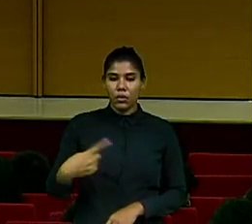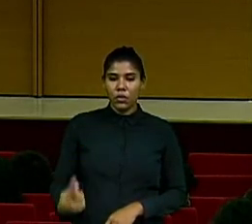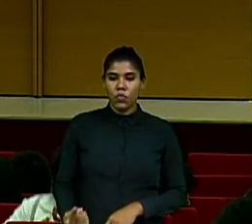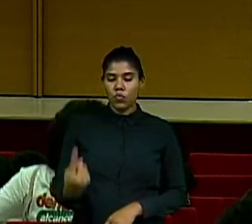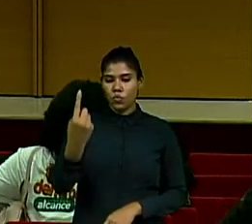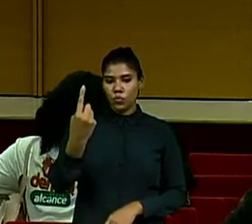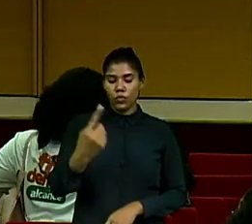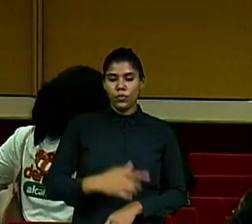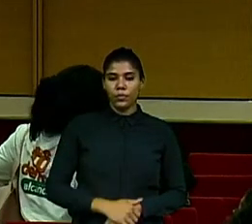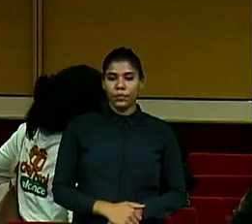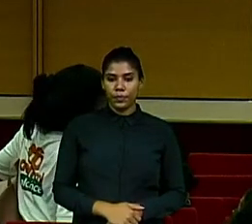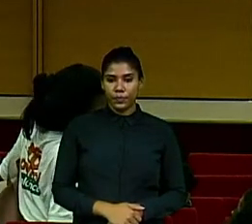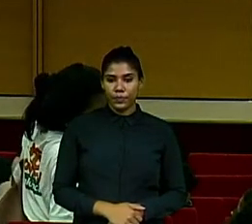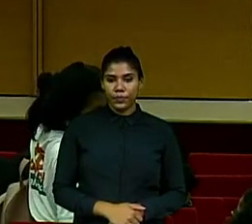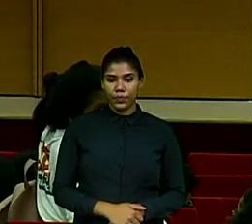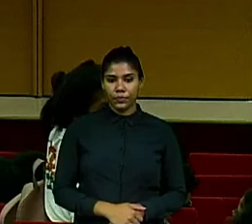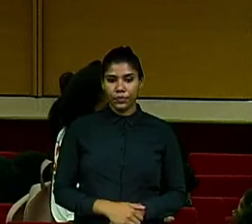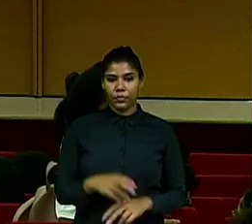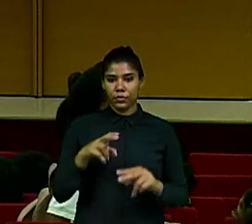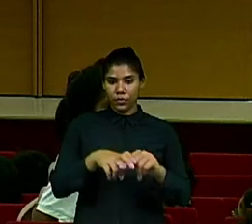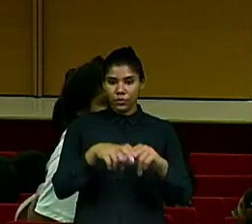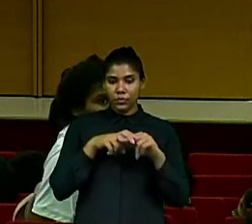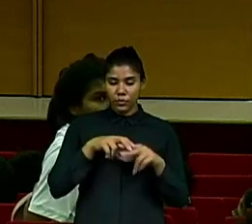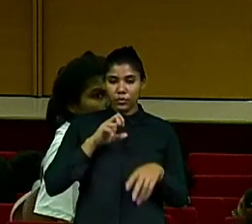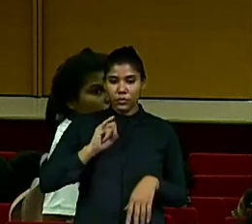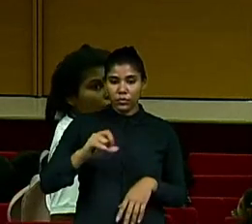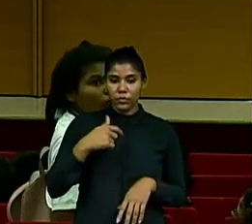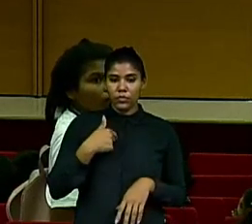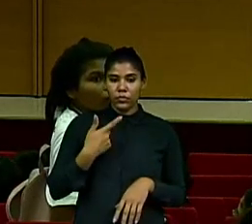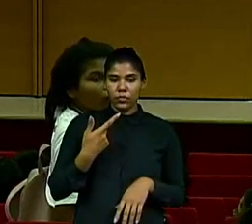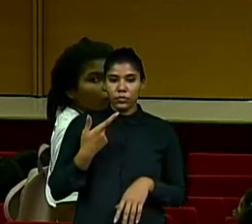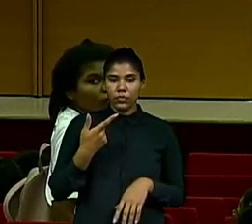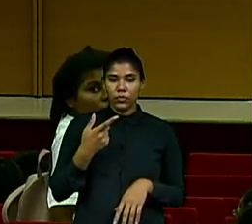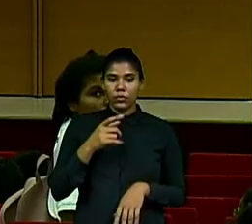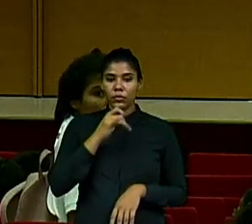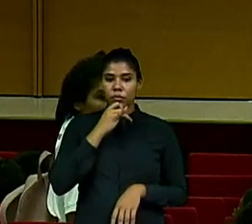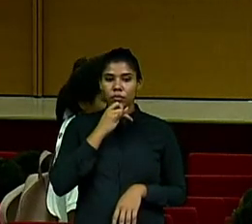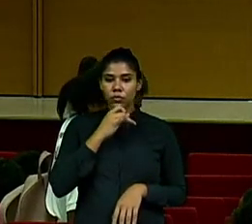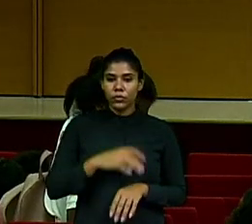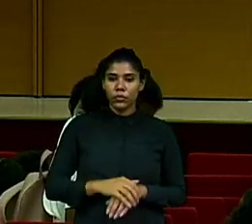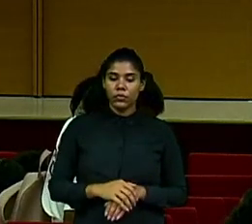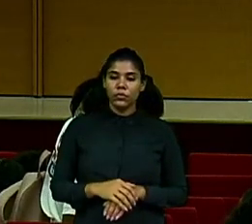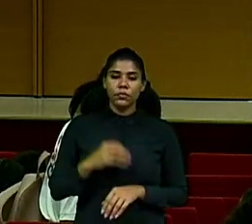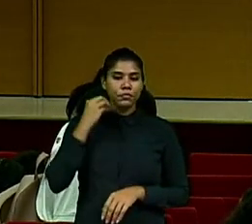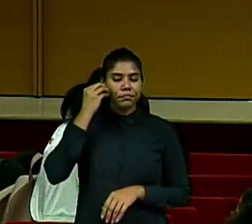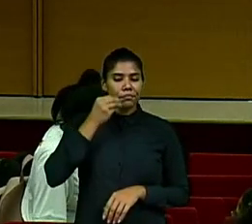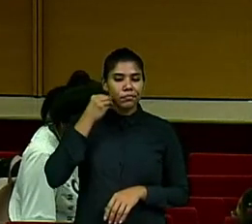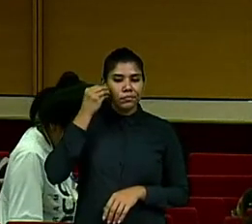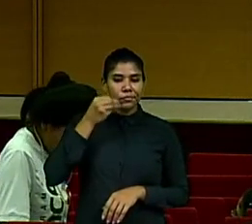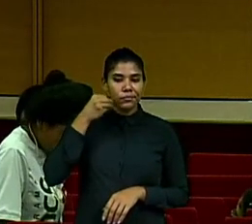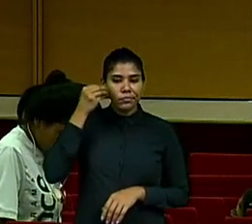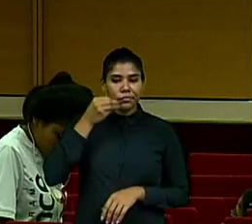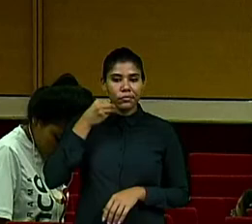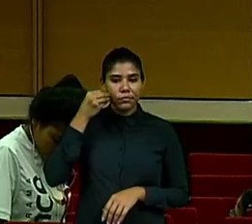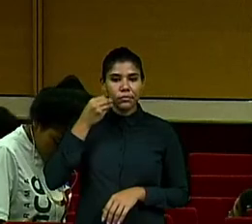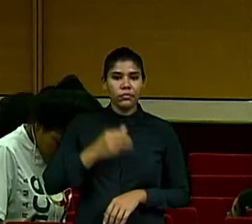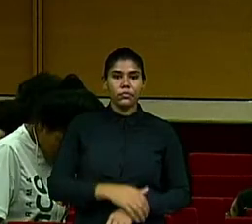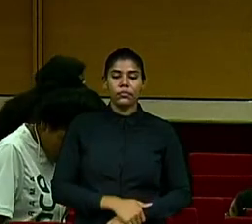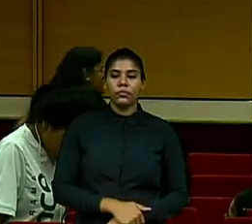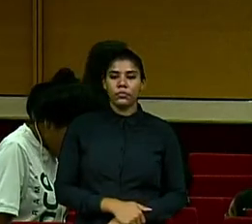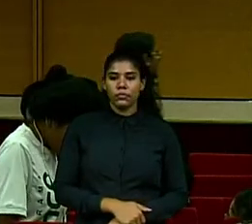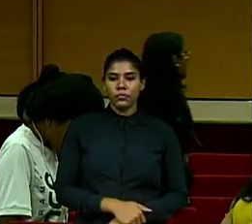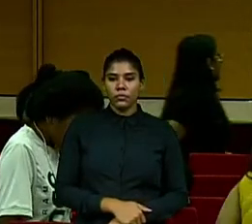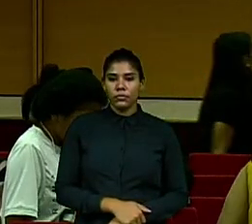é único por isso se eu pegar o nosso material genético e fizer uma experiência lá com ele que eu não vou entrar em detalhes agora